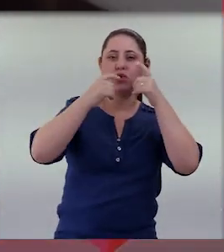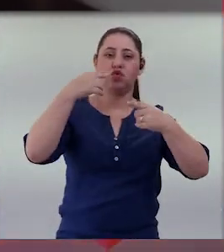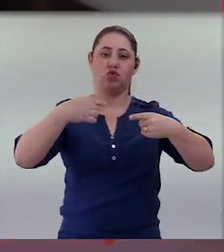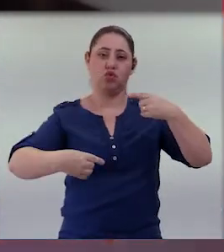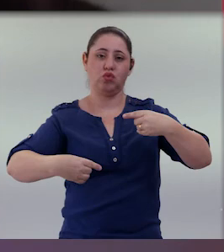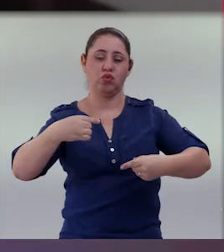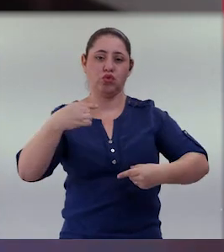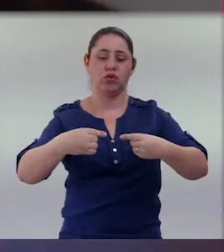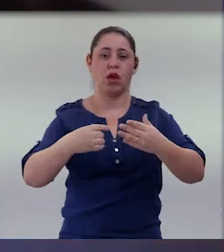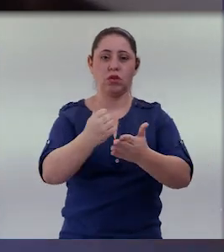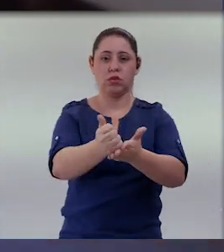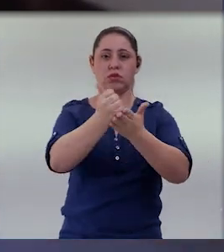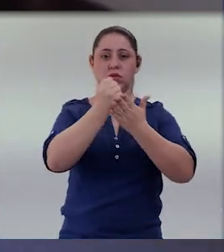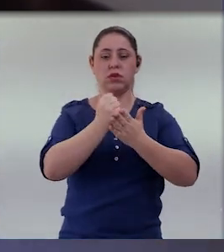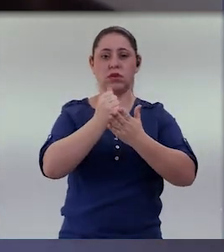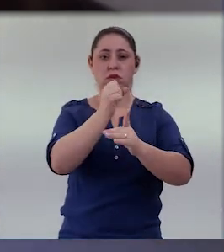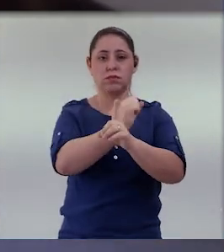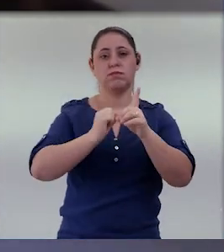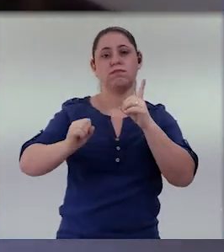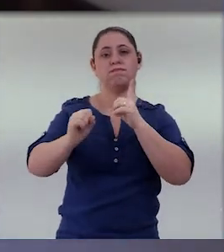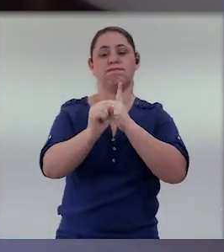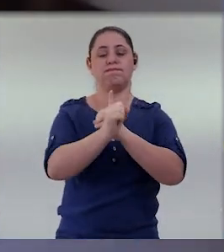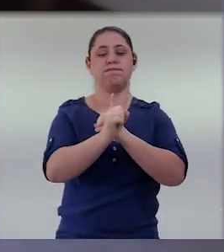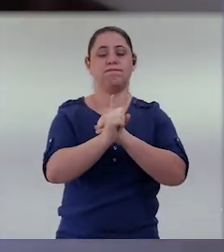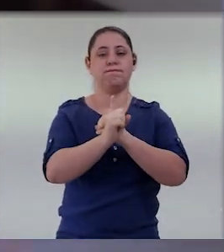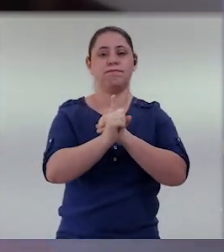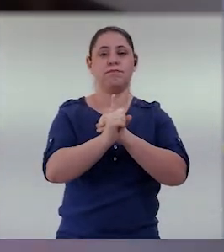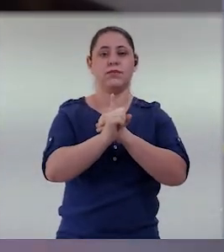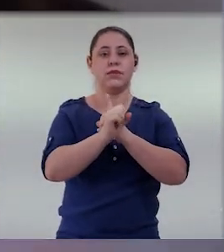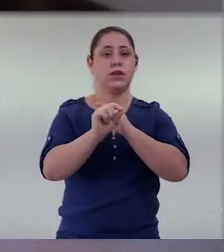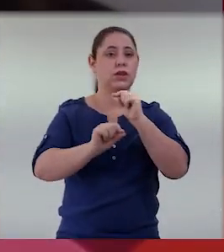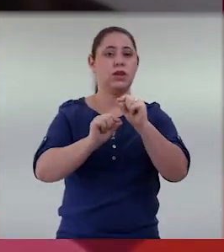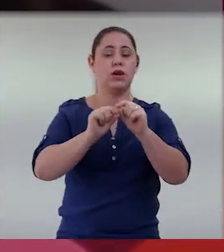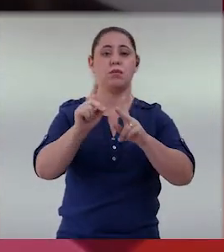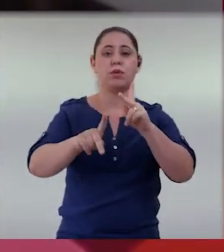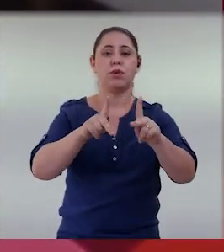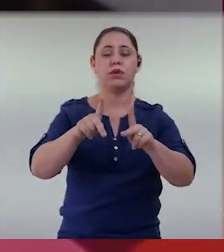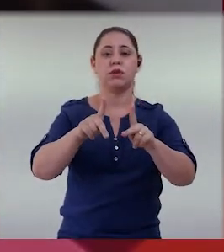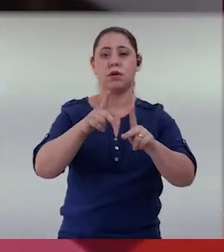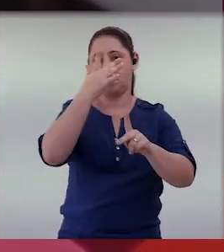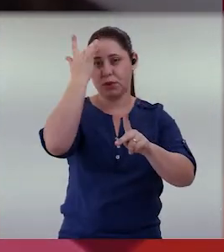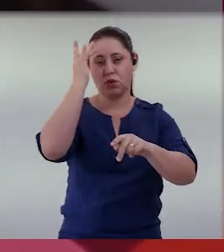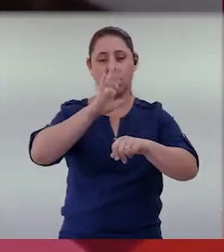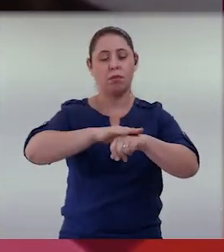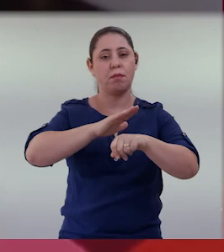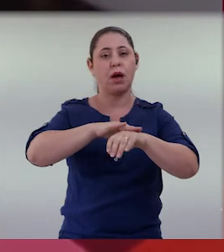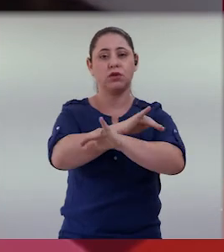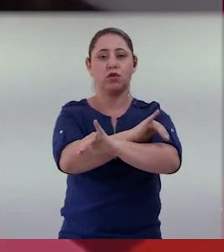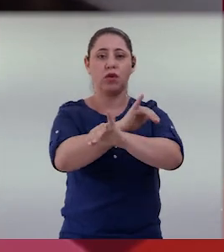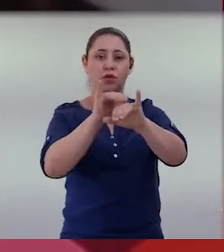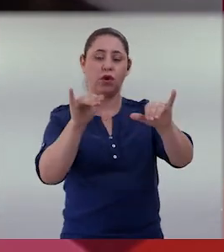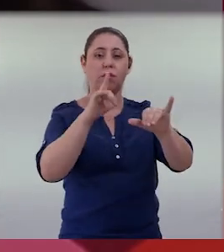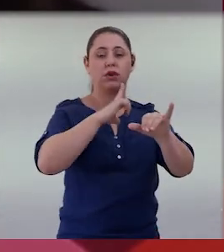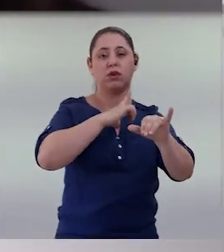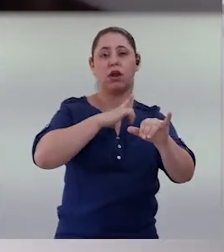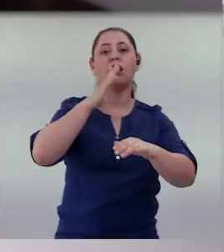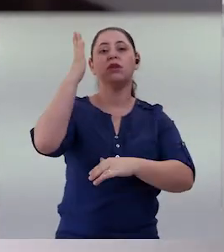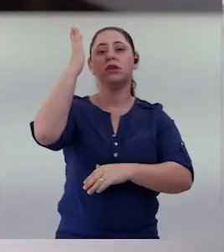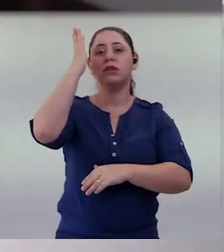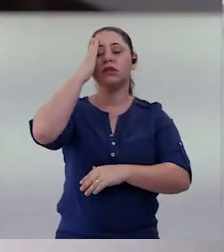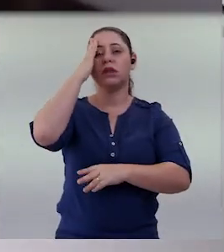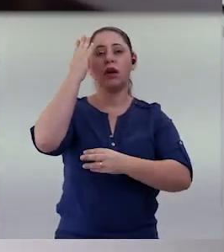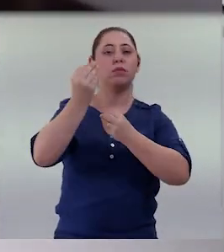autoridades estarem debatendo, trazendo isso para a sociedade, para que as pessoas tenham mais